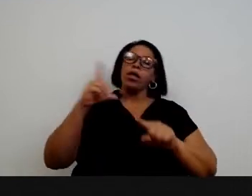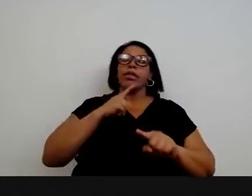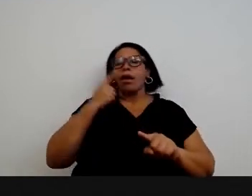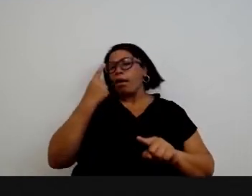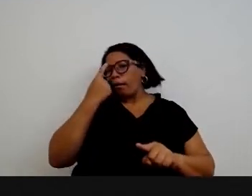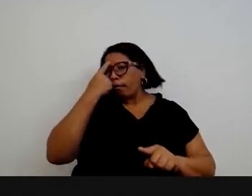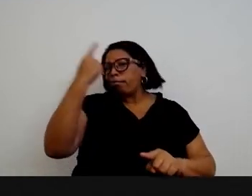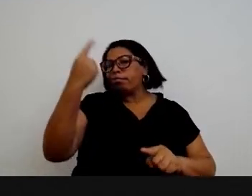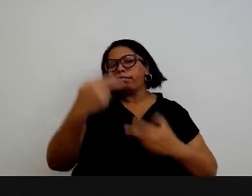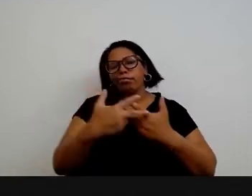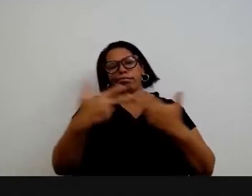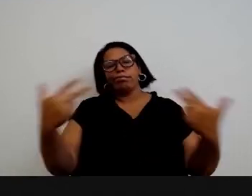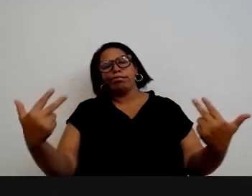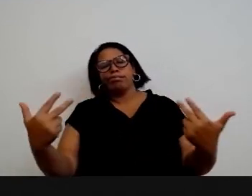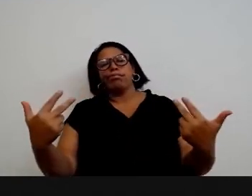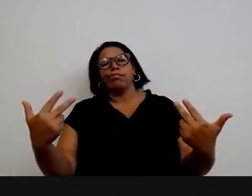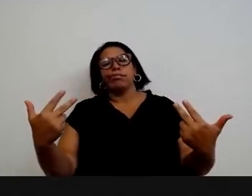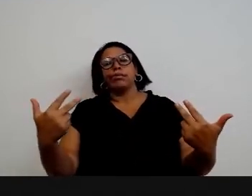existem